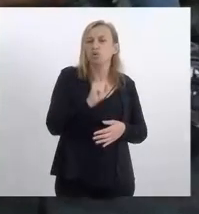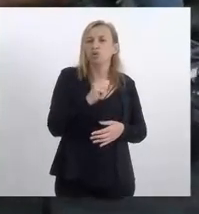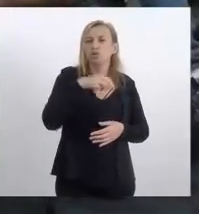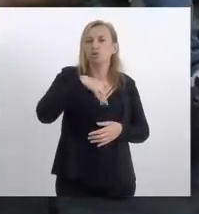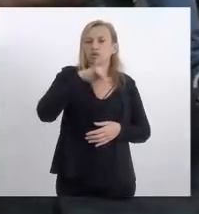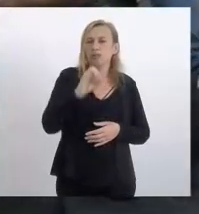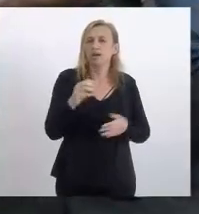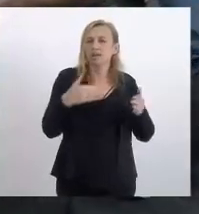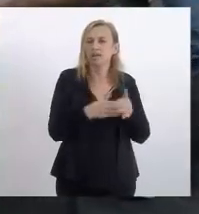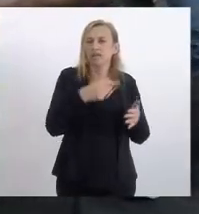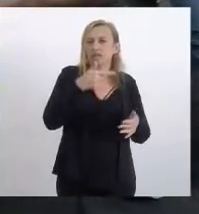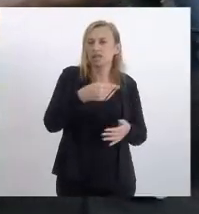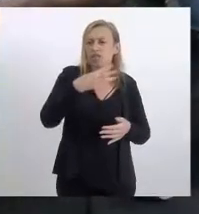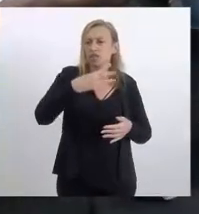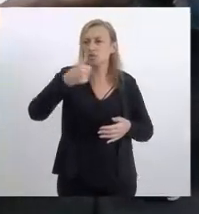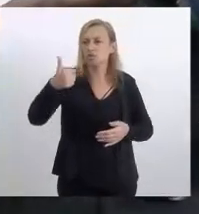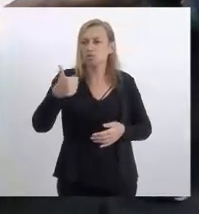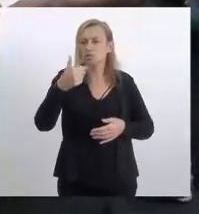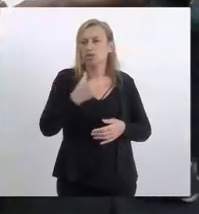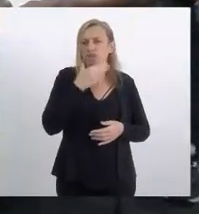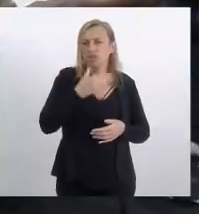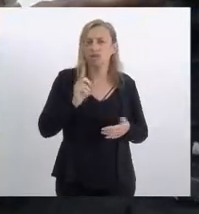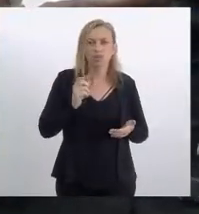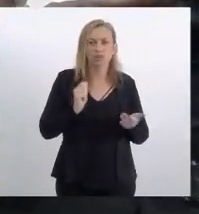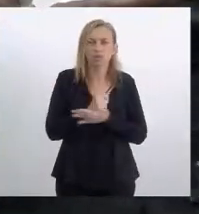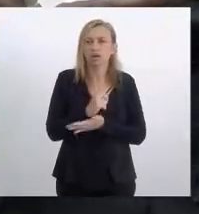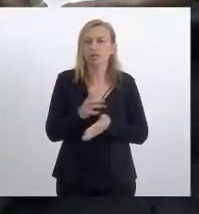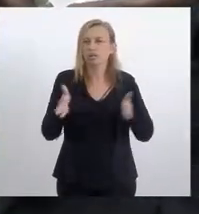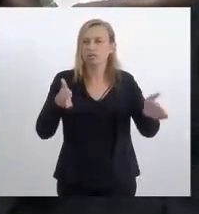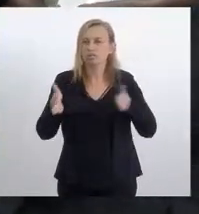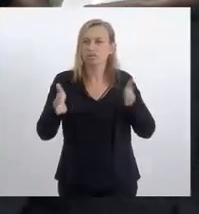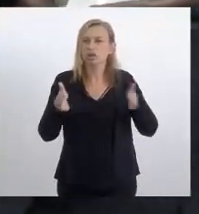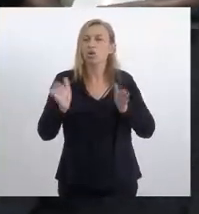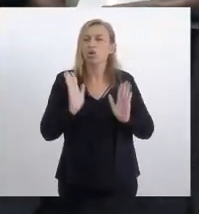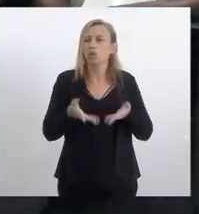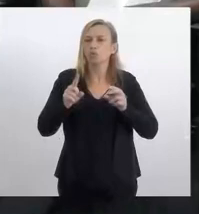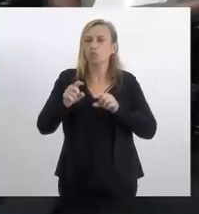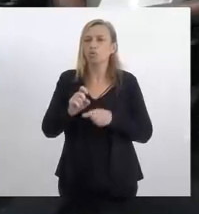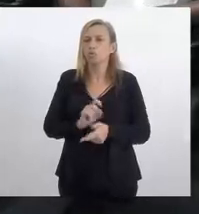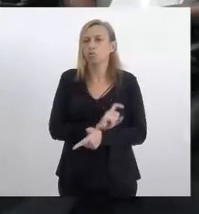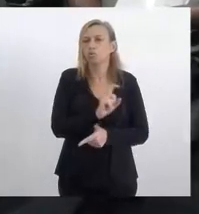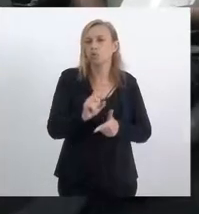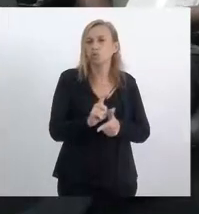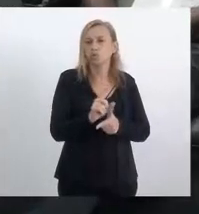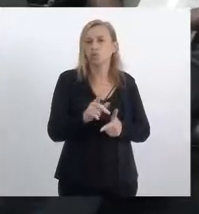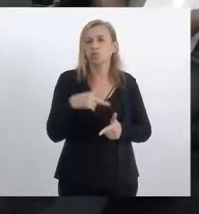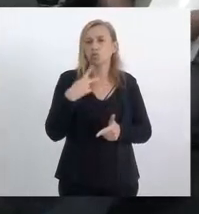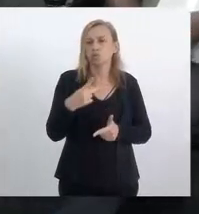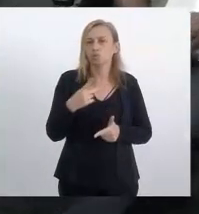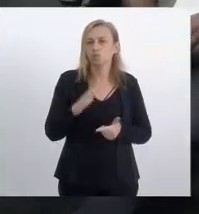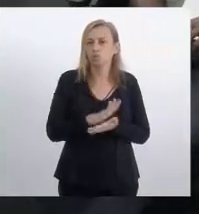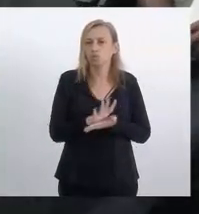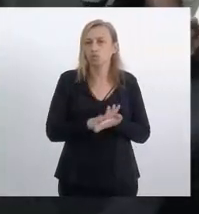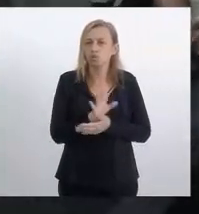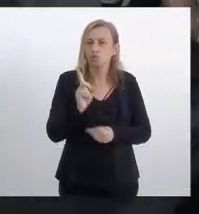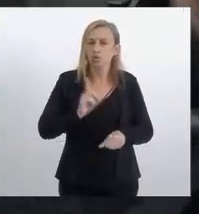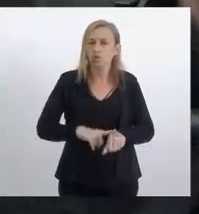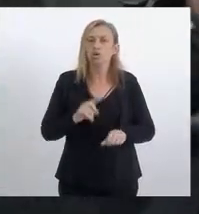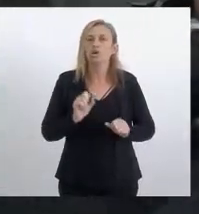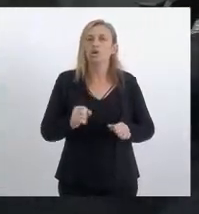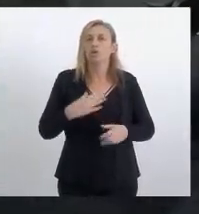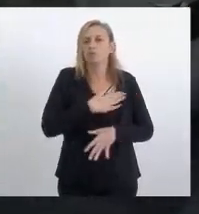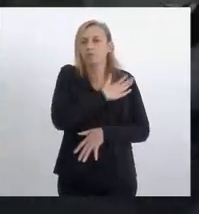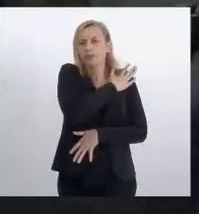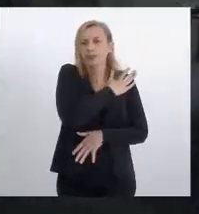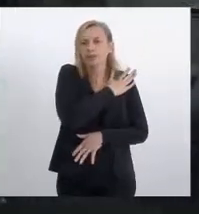dezembro sem que fosse pago nesse período Então hoje o Executivo não computa para nada esse tempo então um